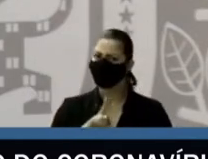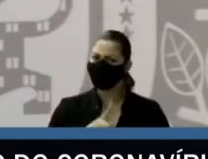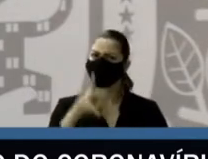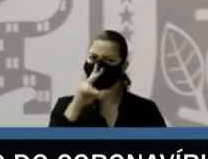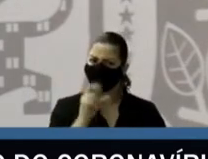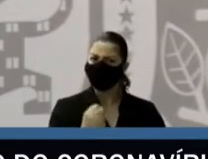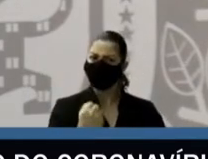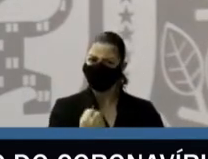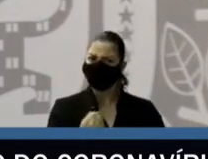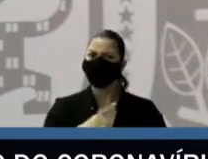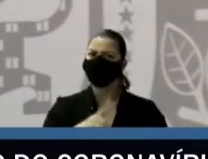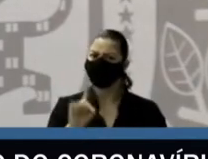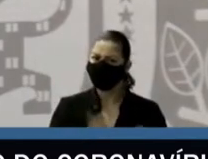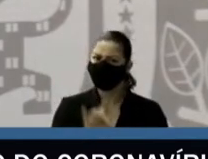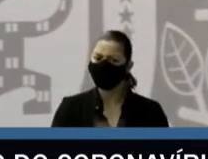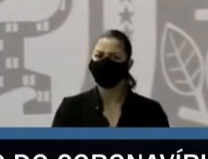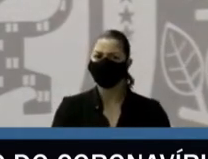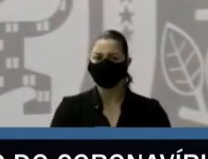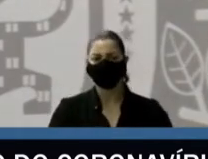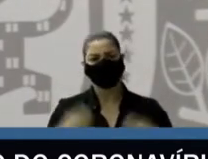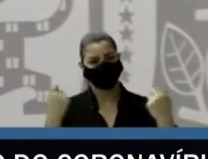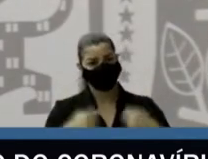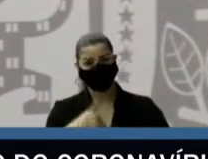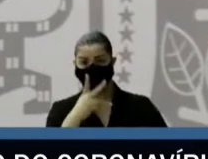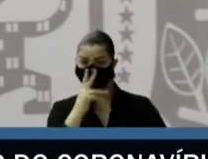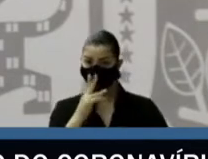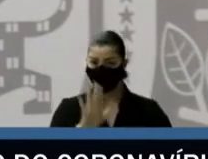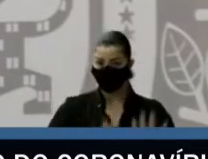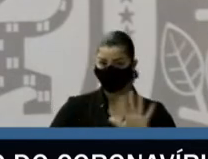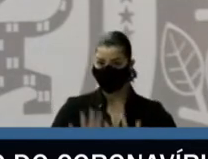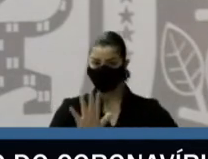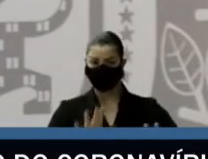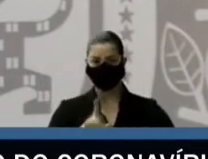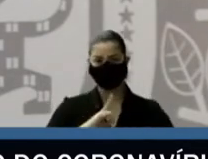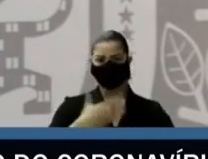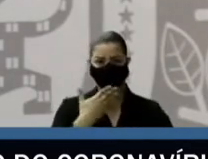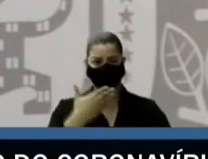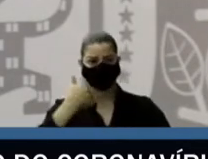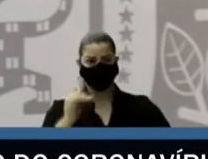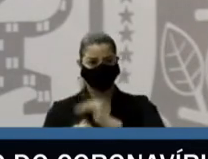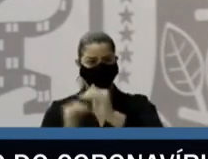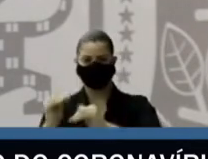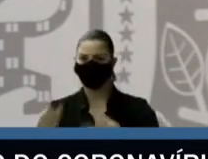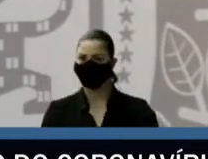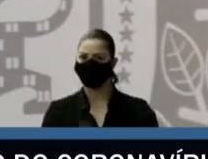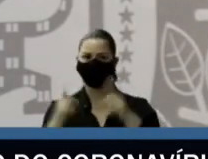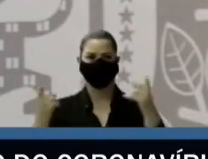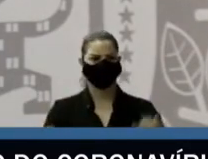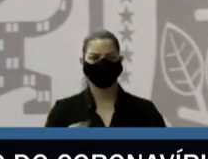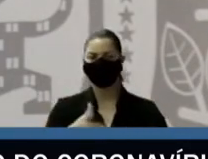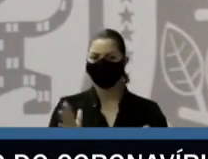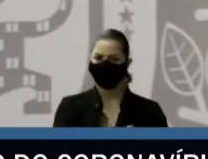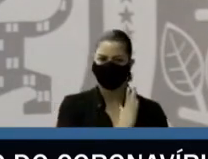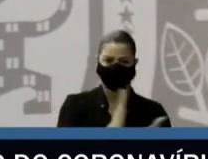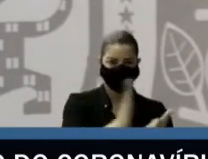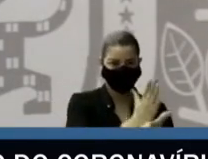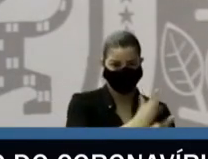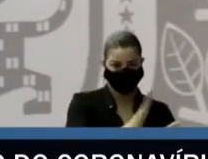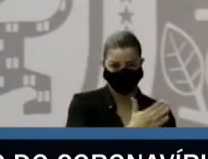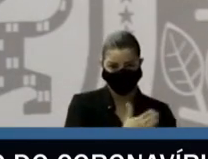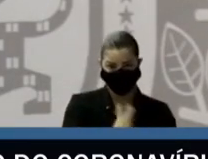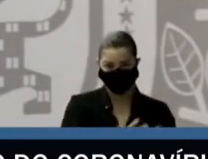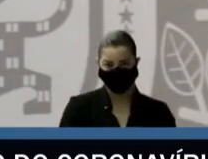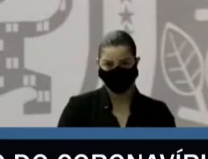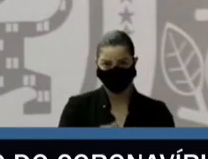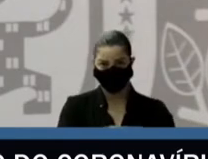uma melhora em função do número de municípios que melhoraram, mas nós tivemos 15 municípios que pioraram. Dá para